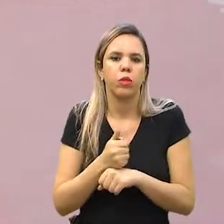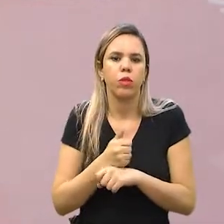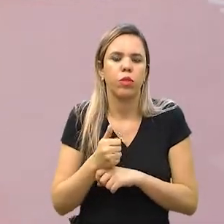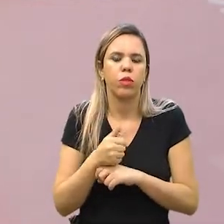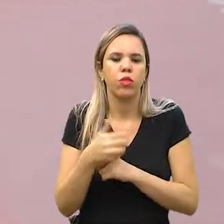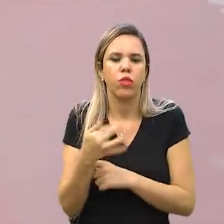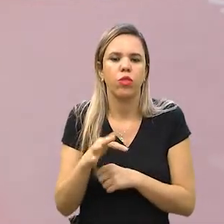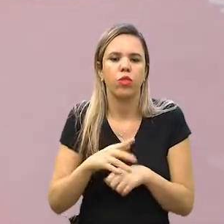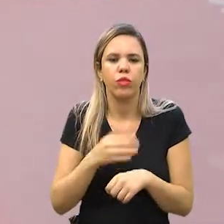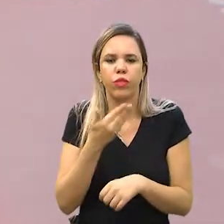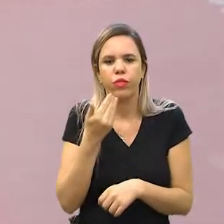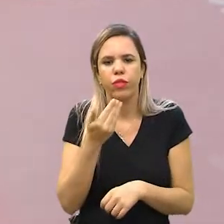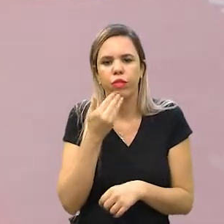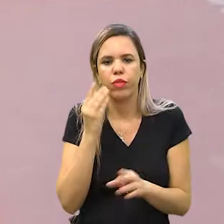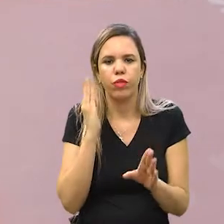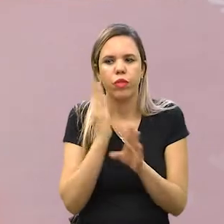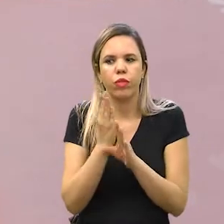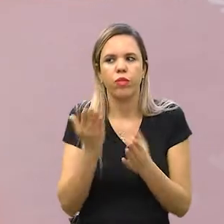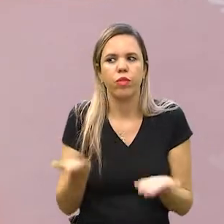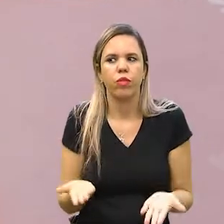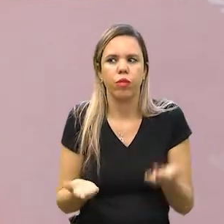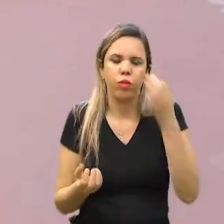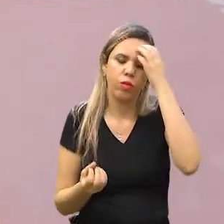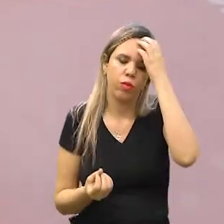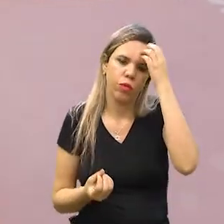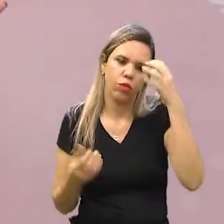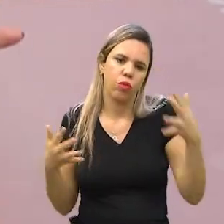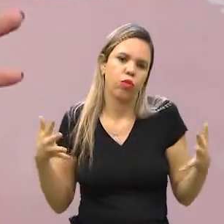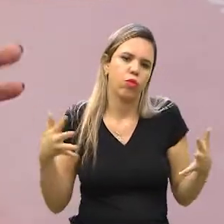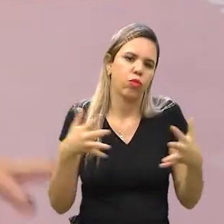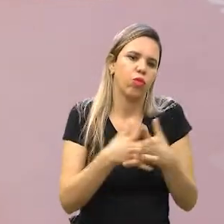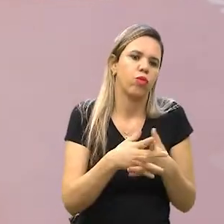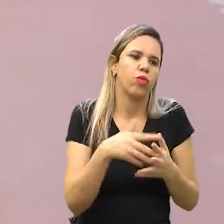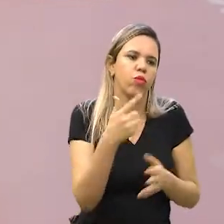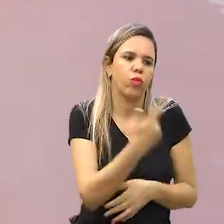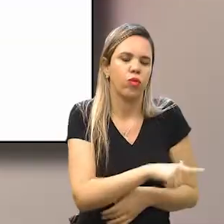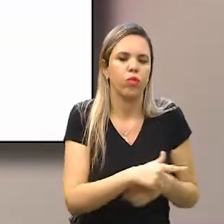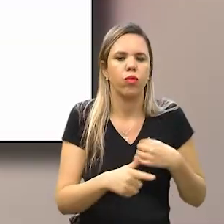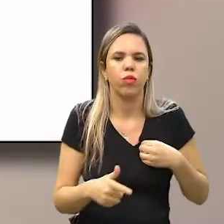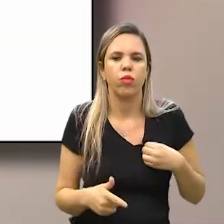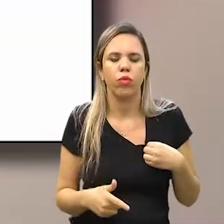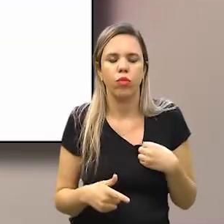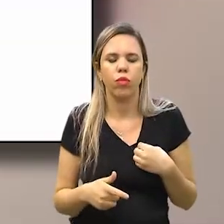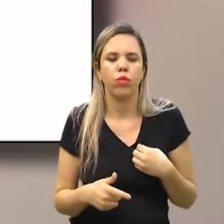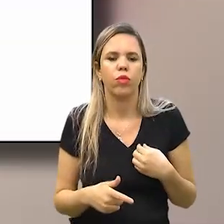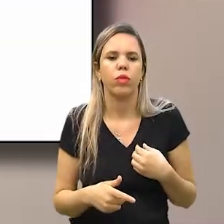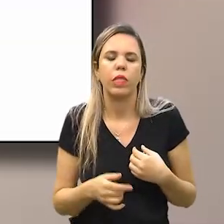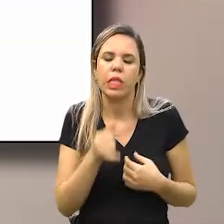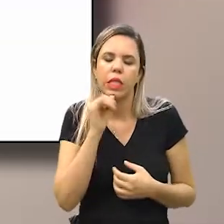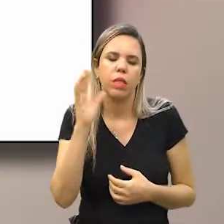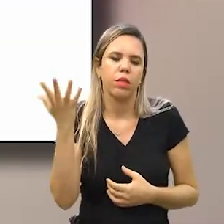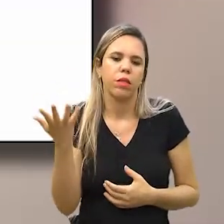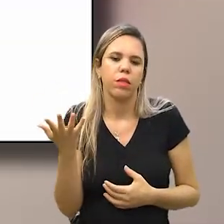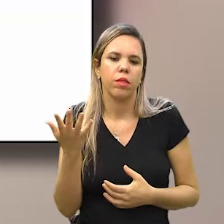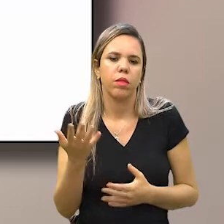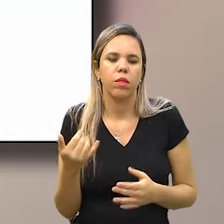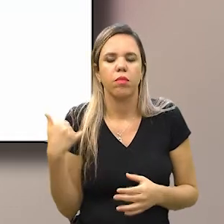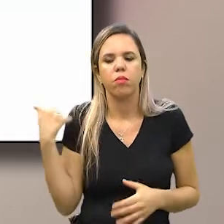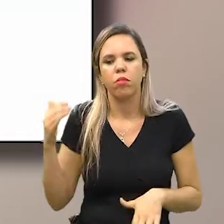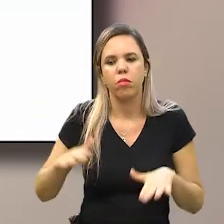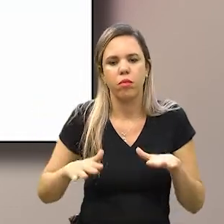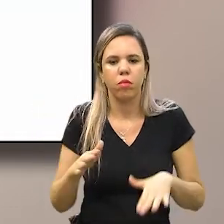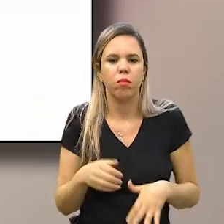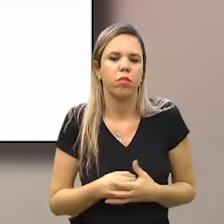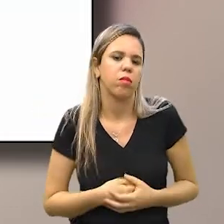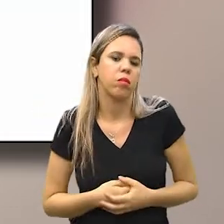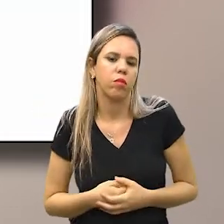especialista, essa é uma doença fácil de ser diagnosticada ou acaba confundindo com outra? Como ele dá essa manifestação em